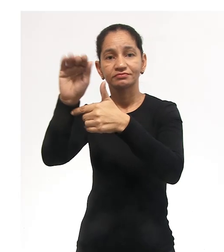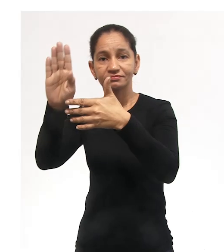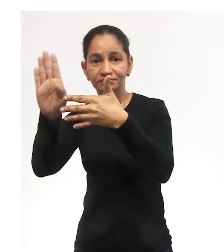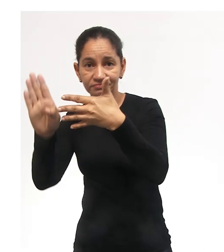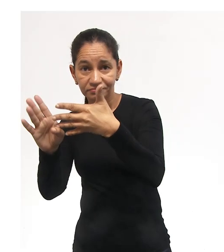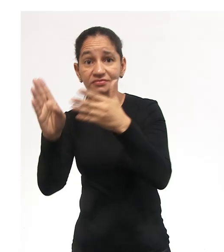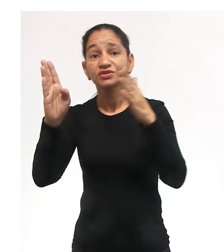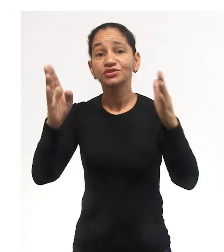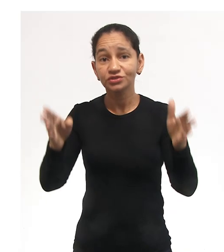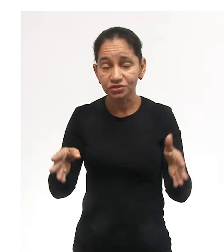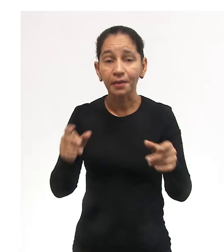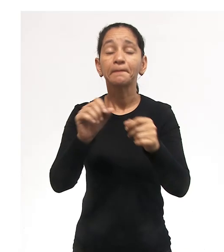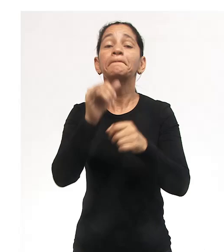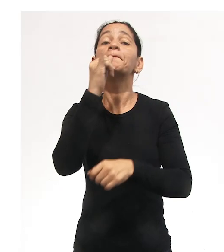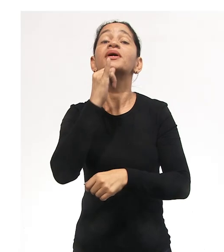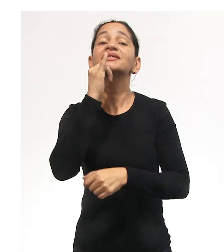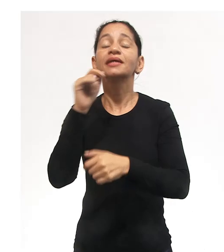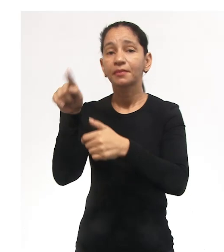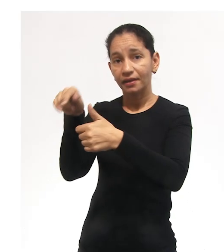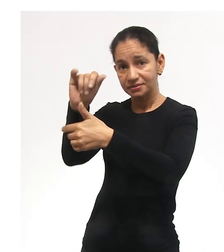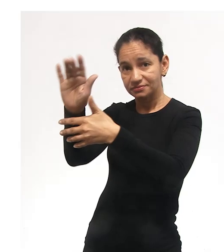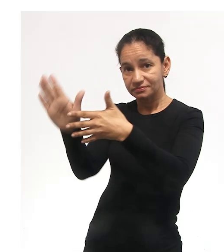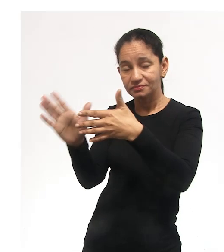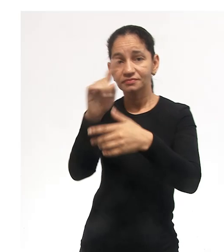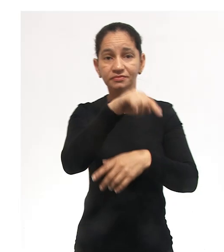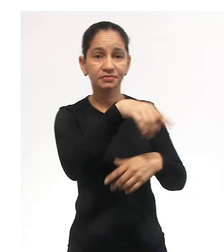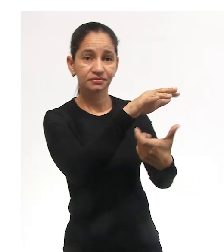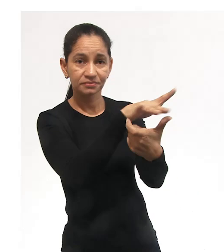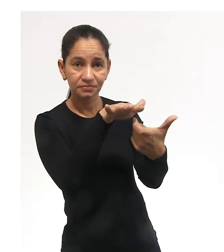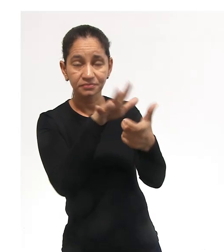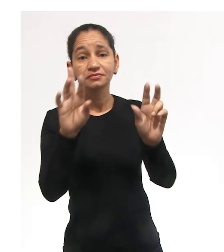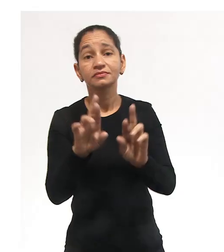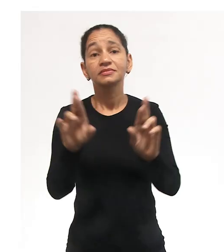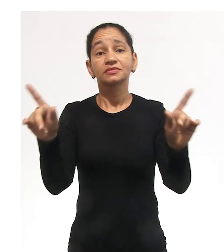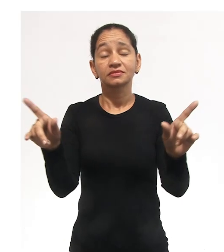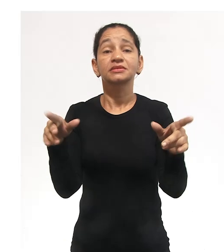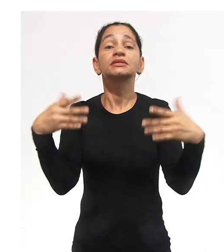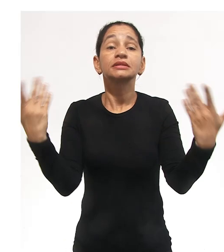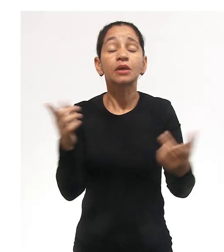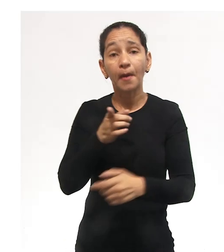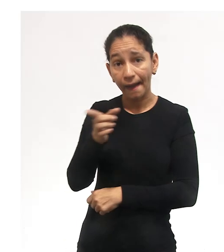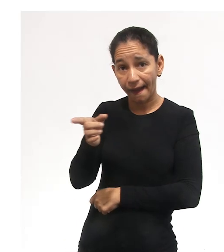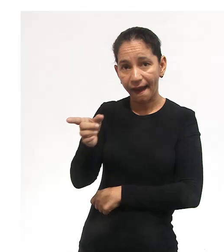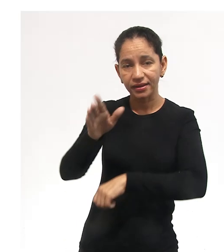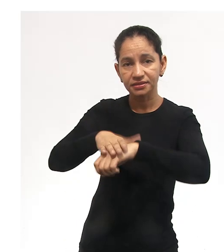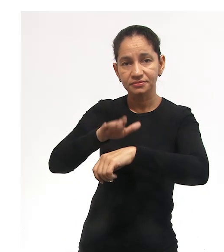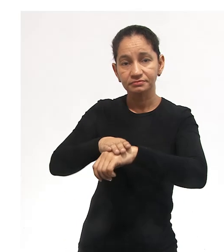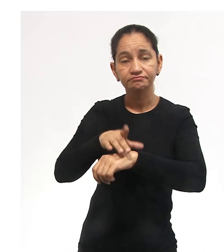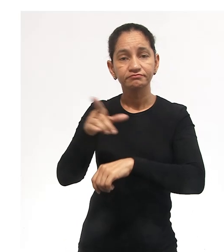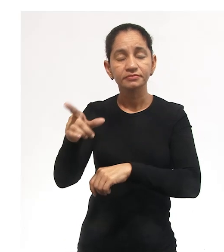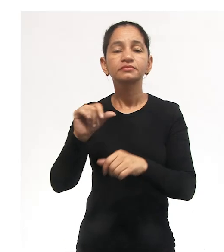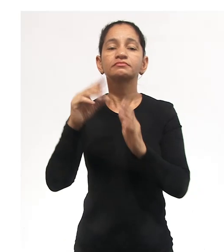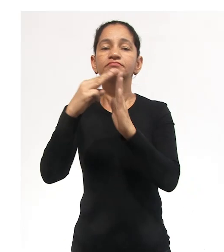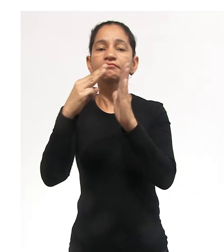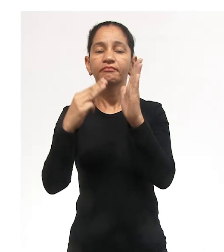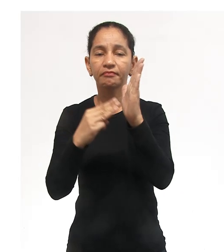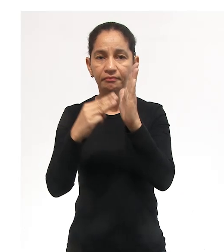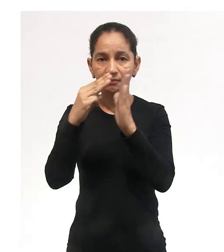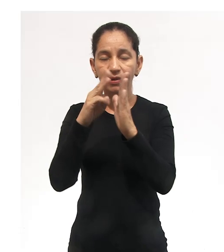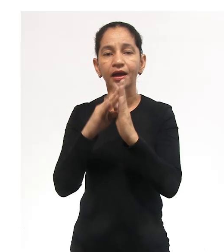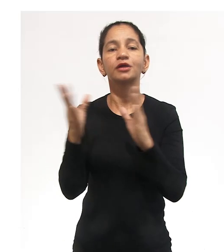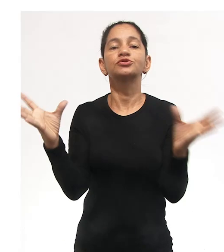né? Vejam aqui, ó, alfabetização e o letramento. Em relação à alfabetização, nós temos os